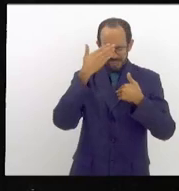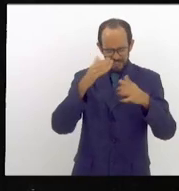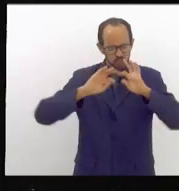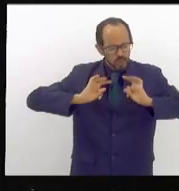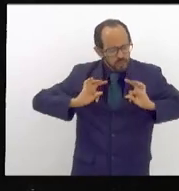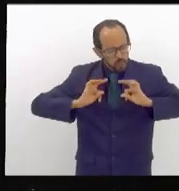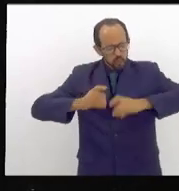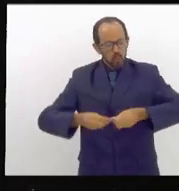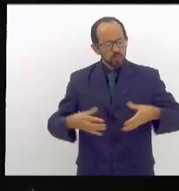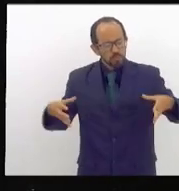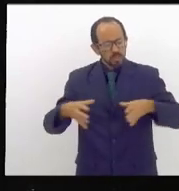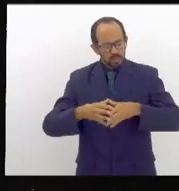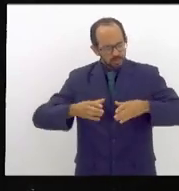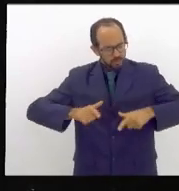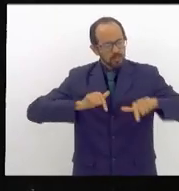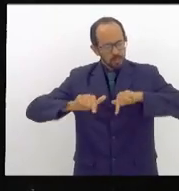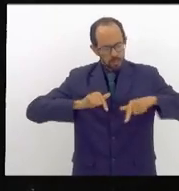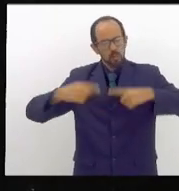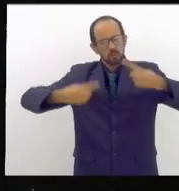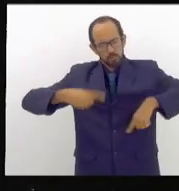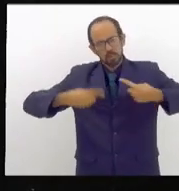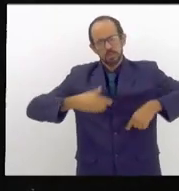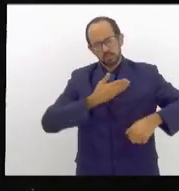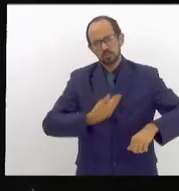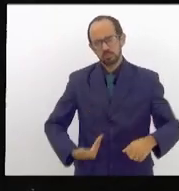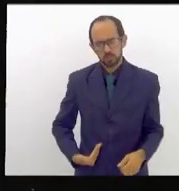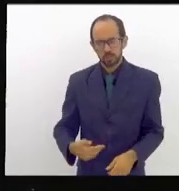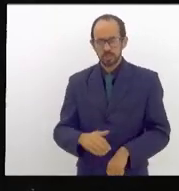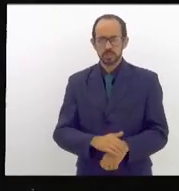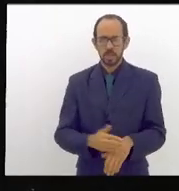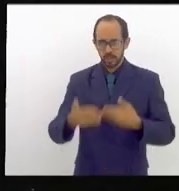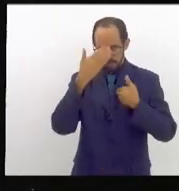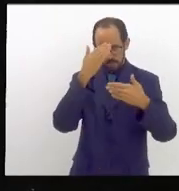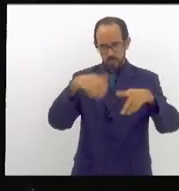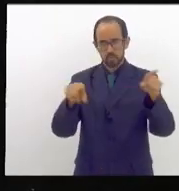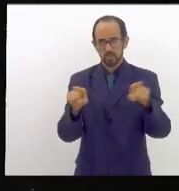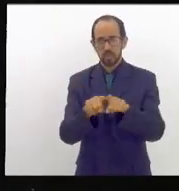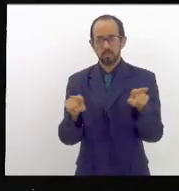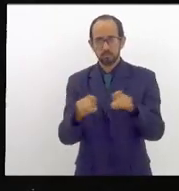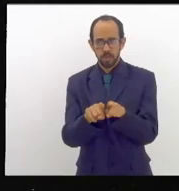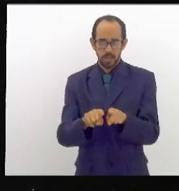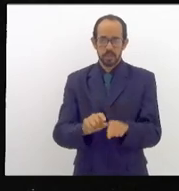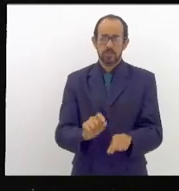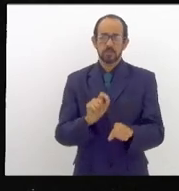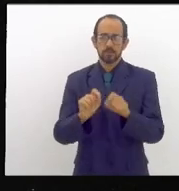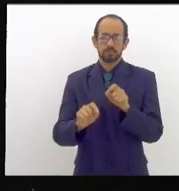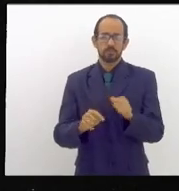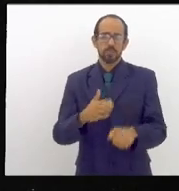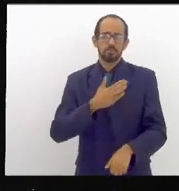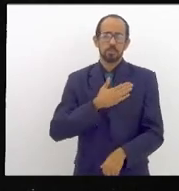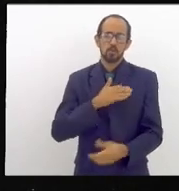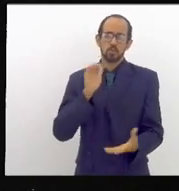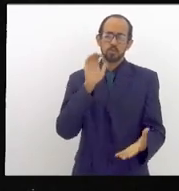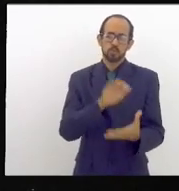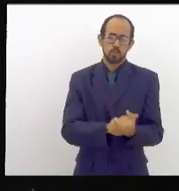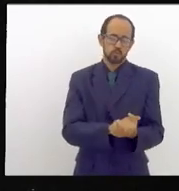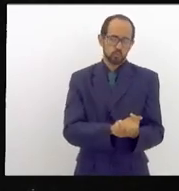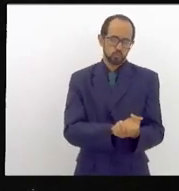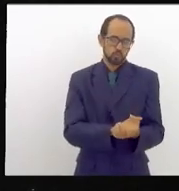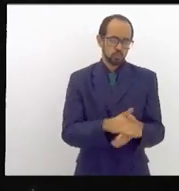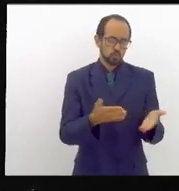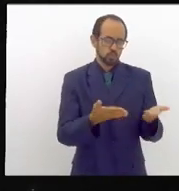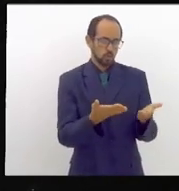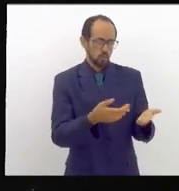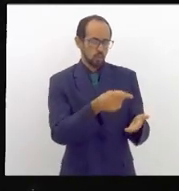trabalhou por políticas públicas Agradeço também ao meu esposo que hoje